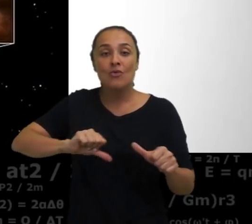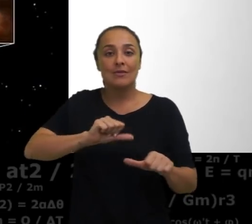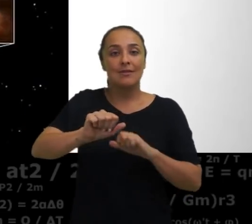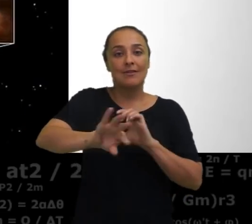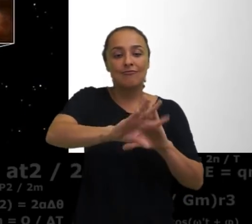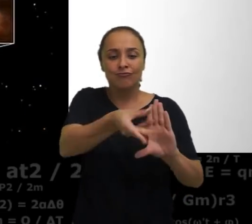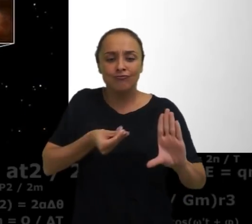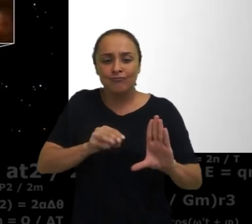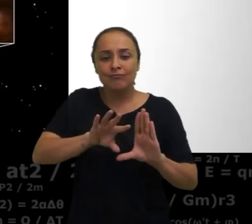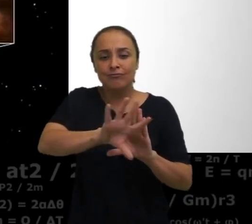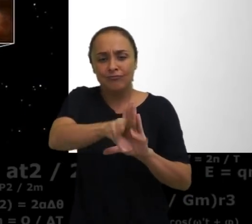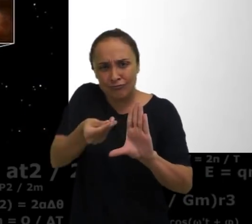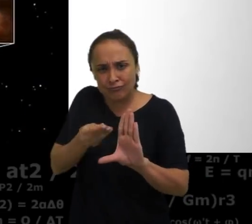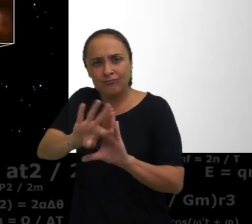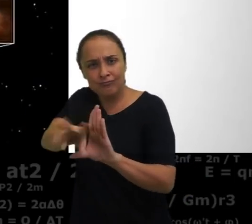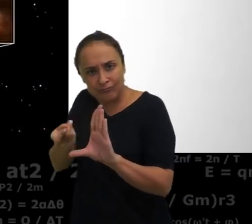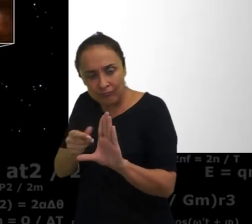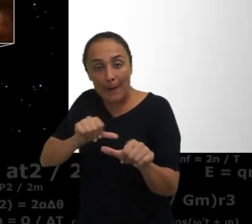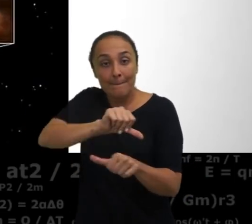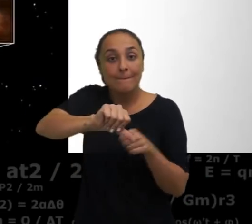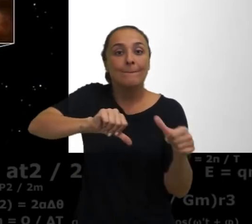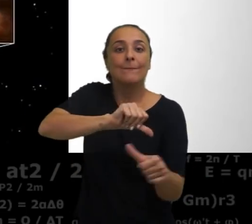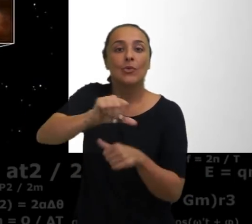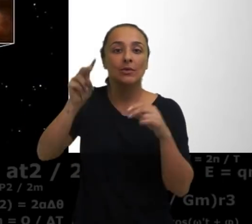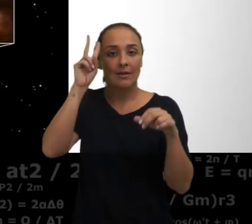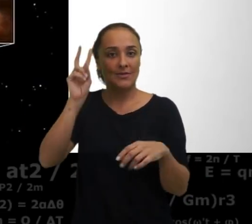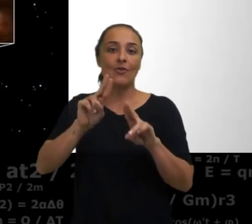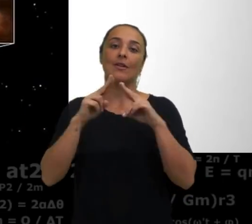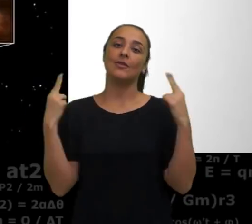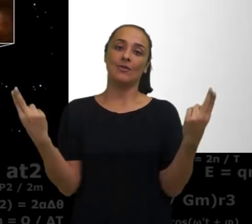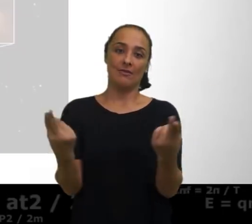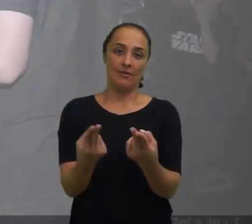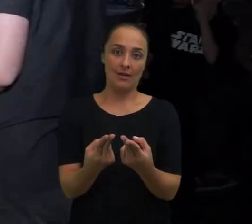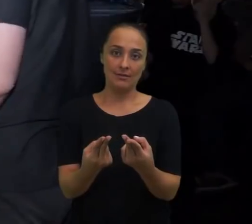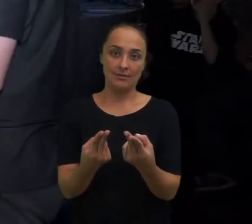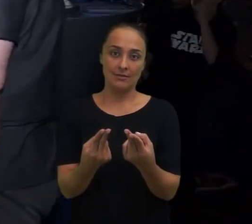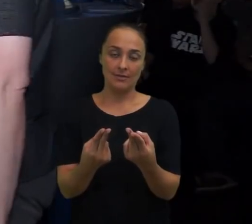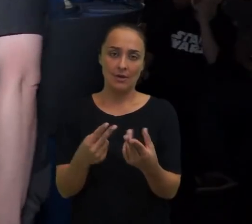no entorno, tá, empurram e aceleram o gás.